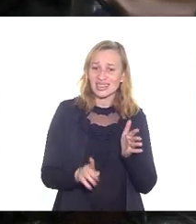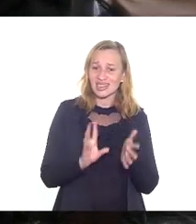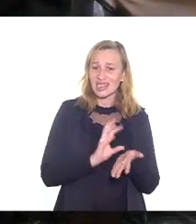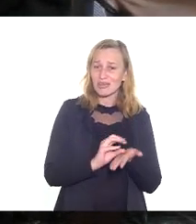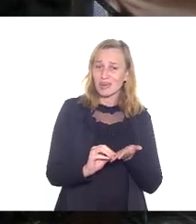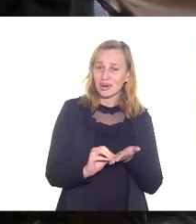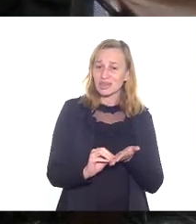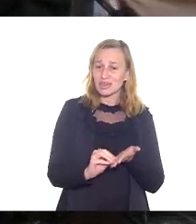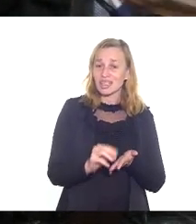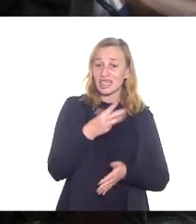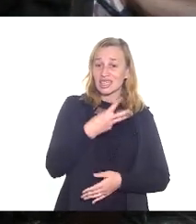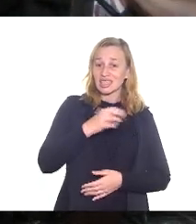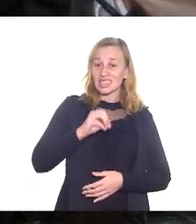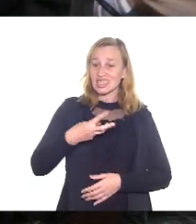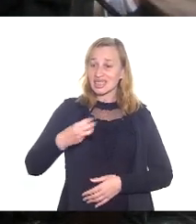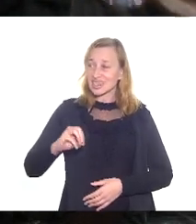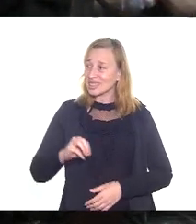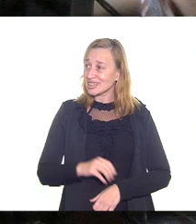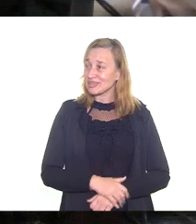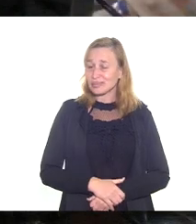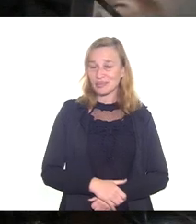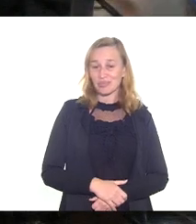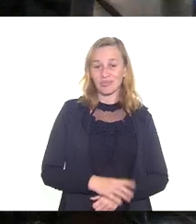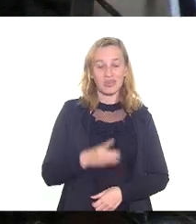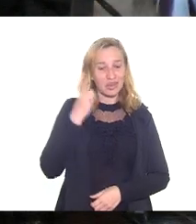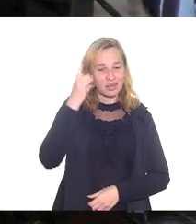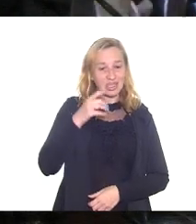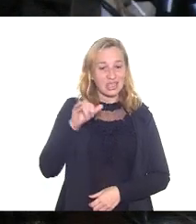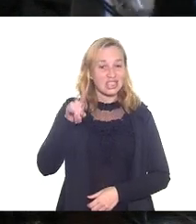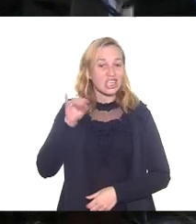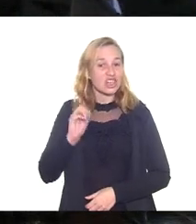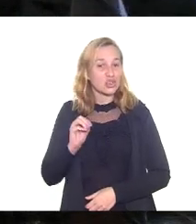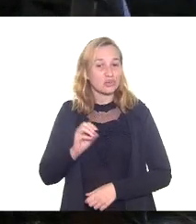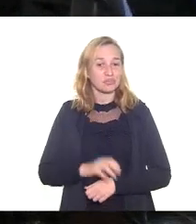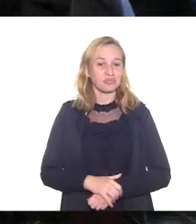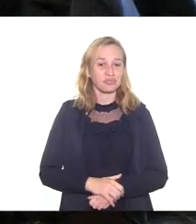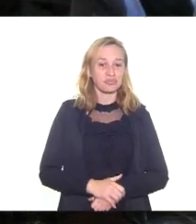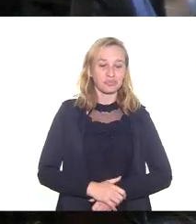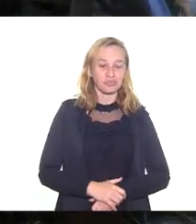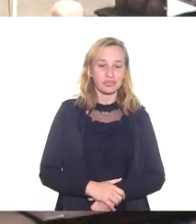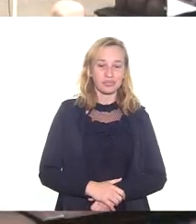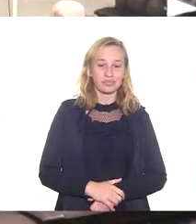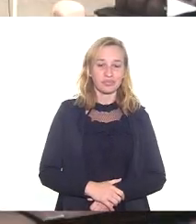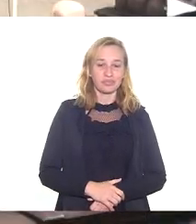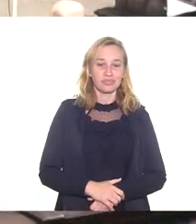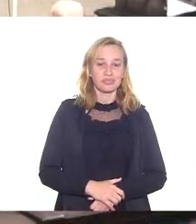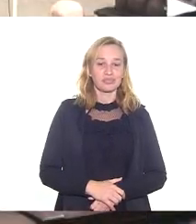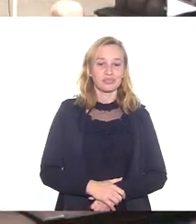Projeto 3030. Deputado Sérgio Fernandes.